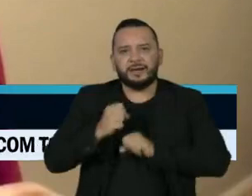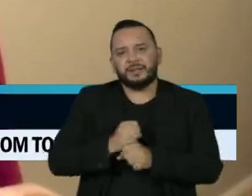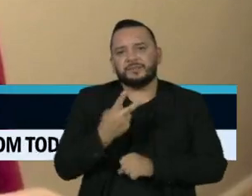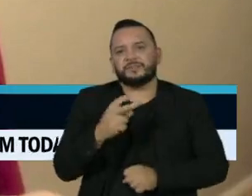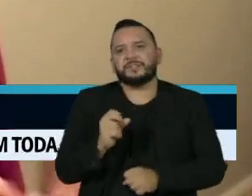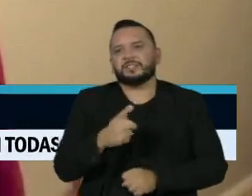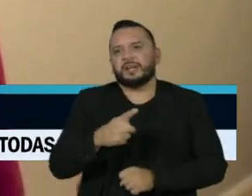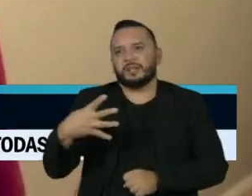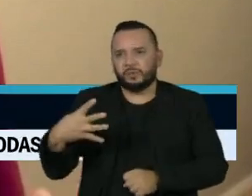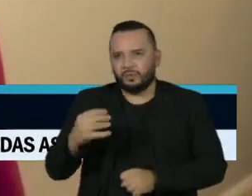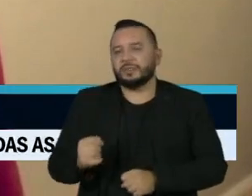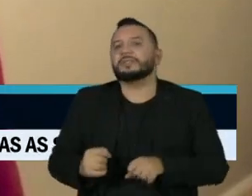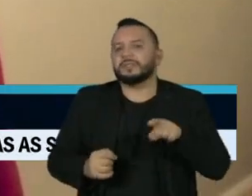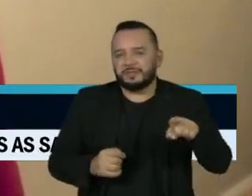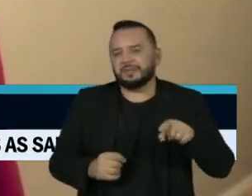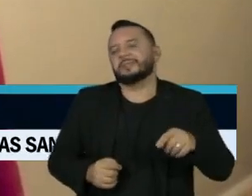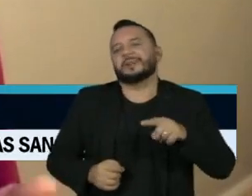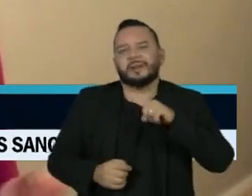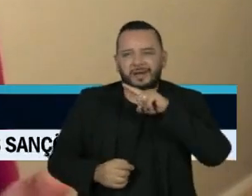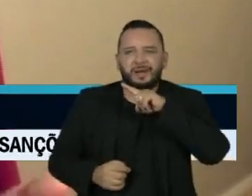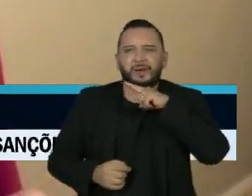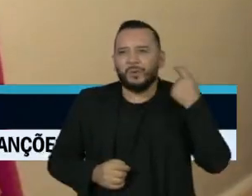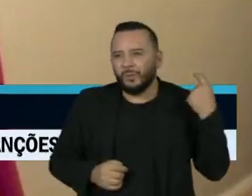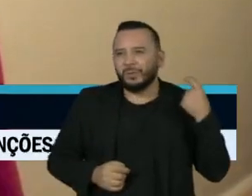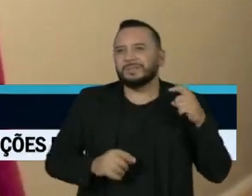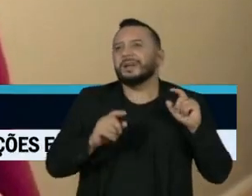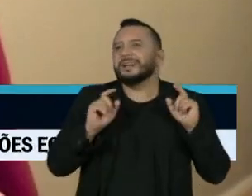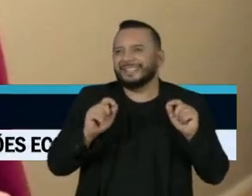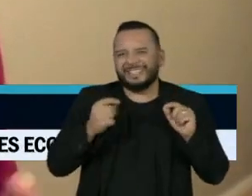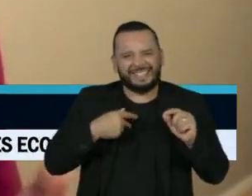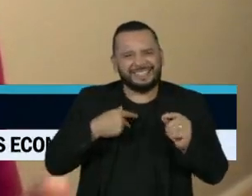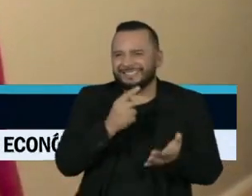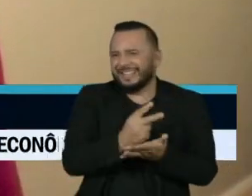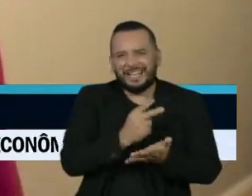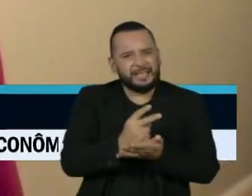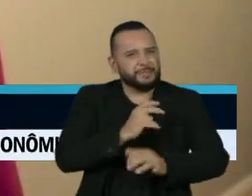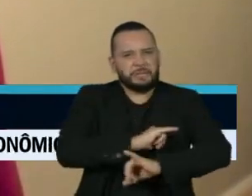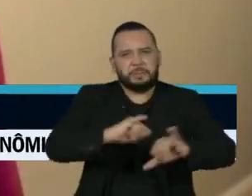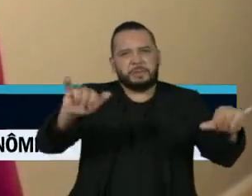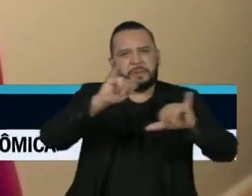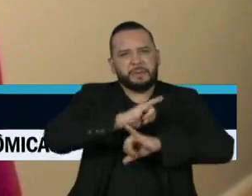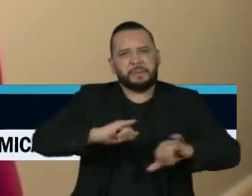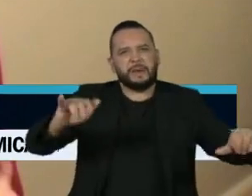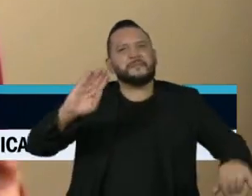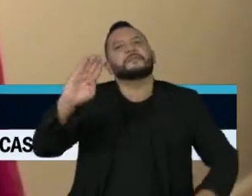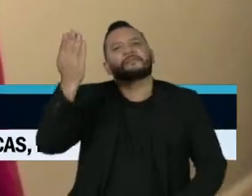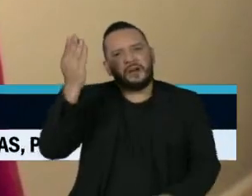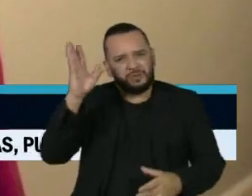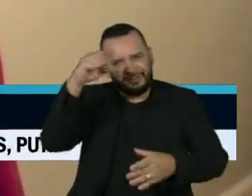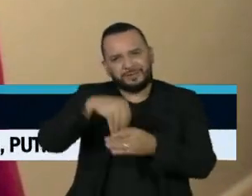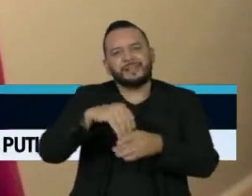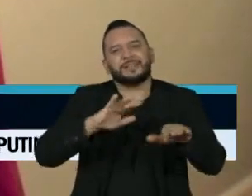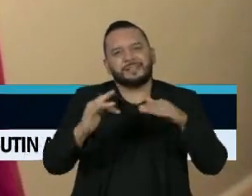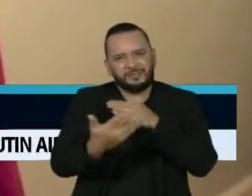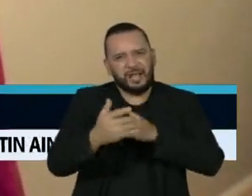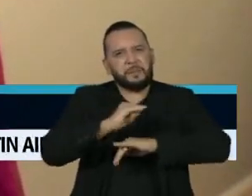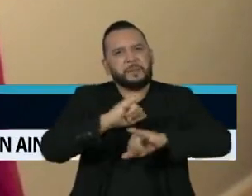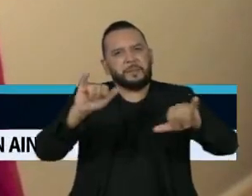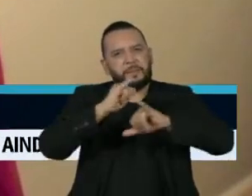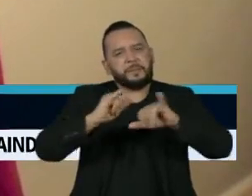foram aí, vamos dizer, pioneiros nesse uso de desinformação em massa pelas redes sociais. O caso